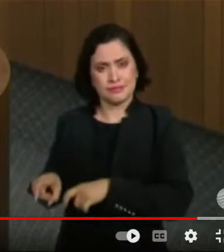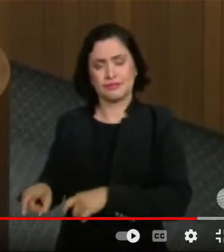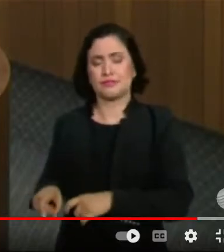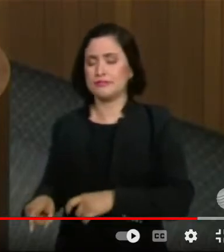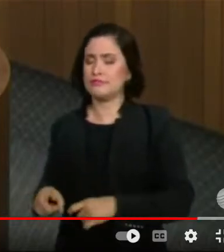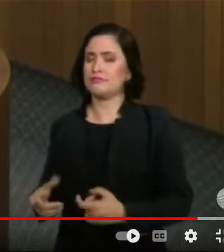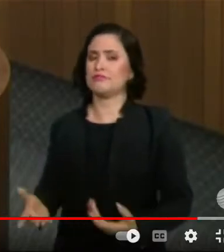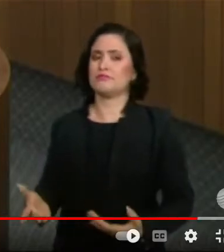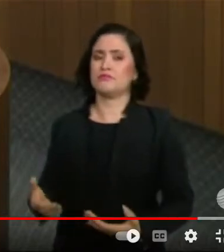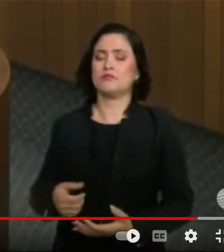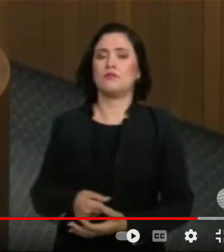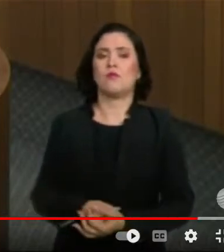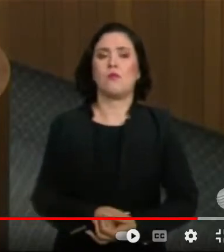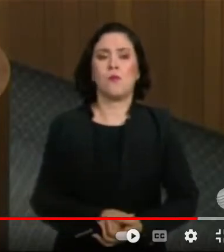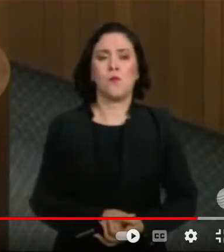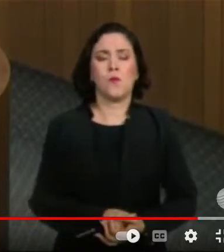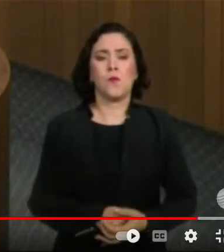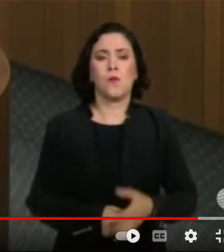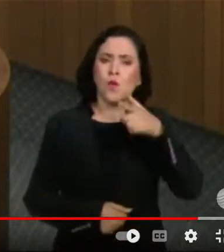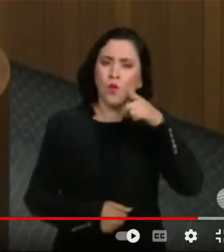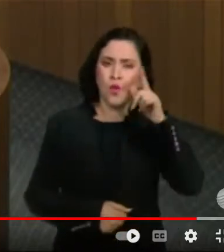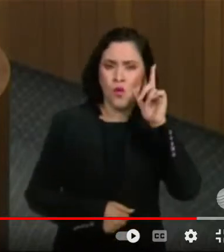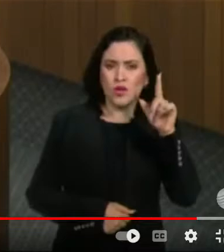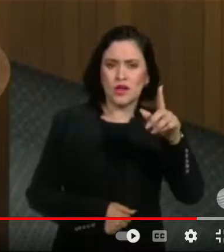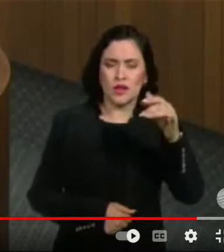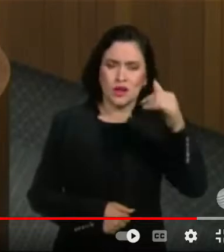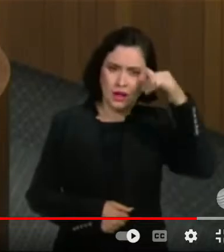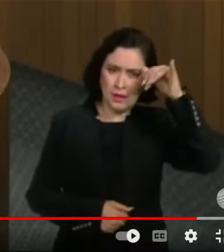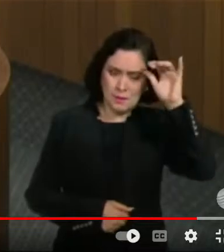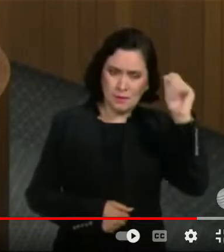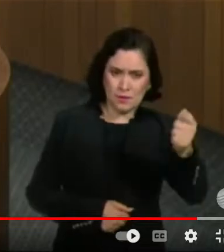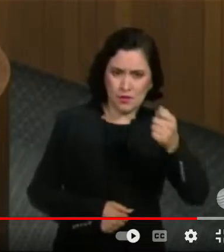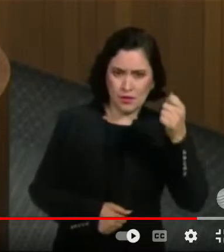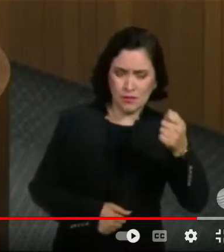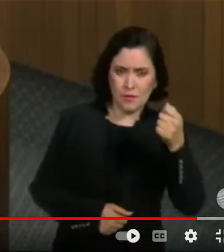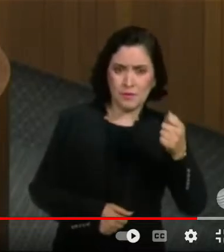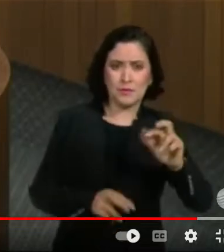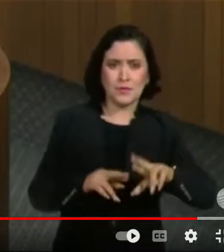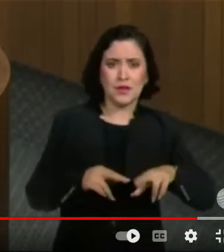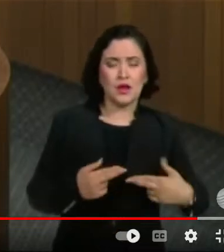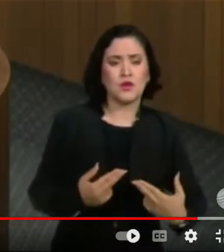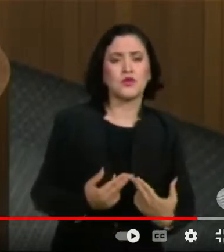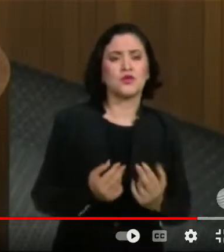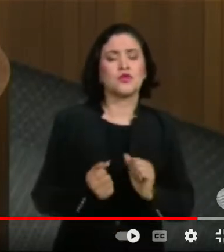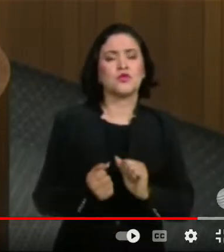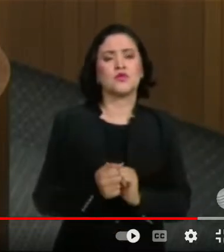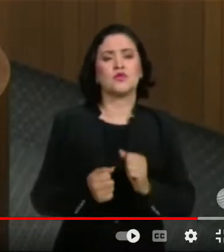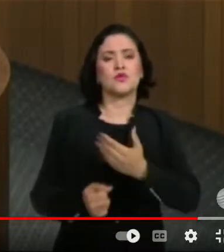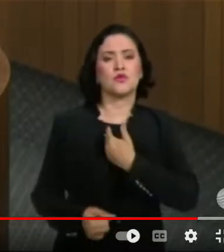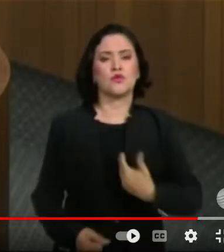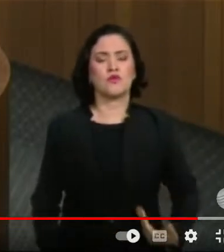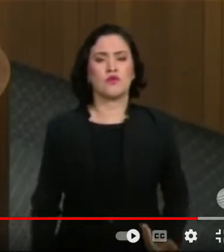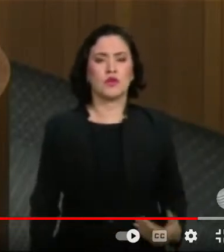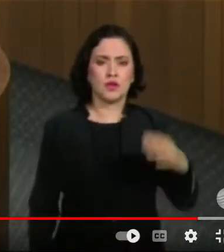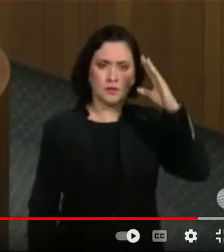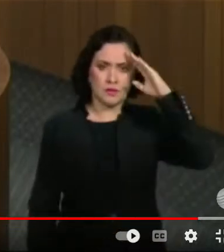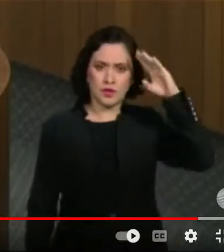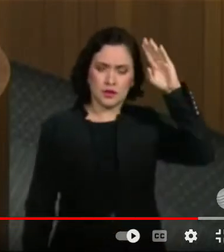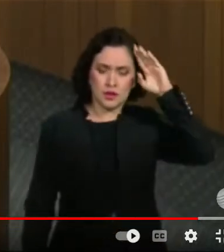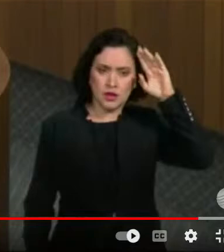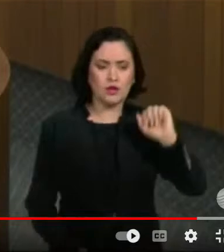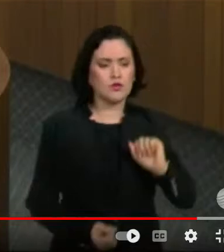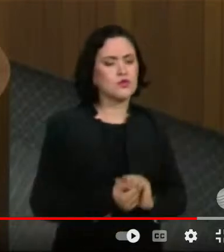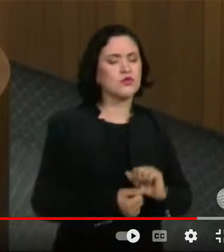E ontem, lá na Expoema, nós tivemos uma reunião com o governador Brandão, com a presidente Iracema Vale também, com todo